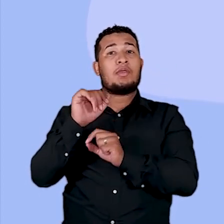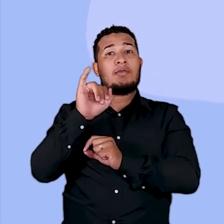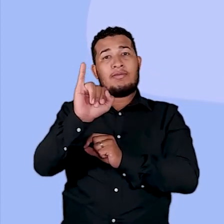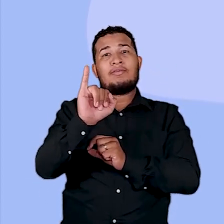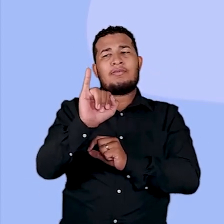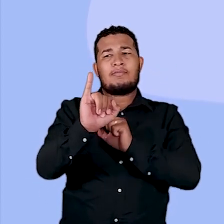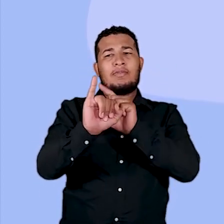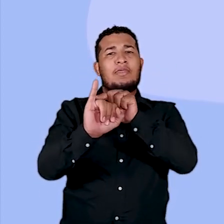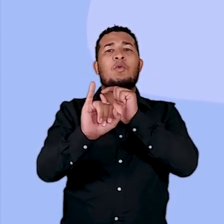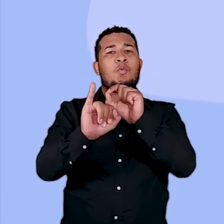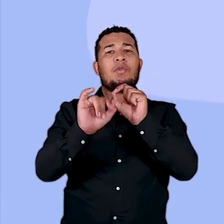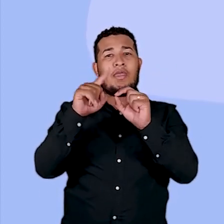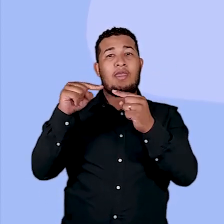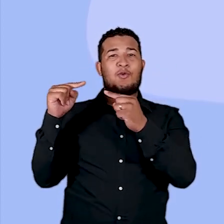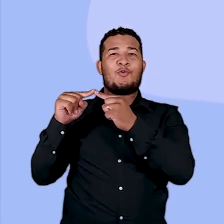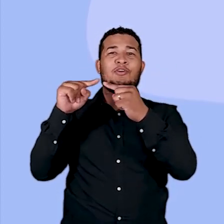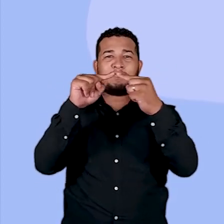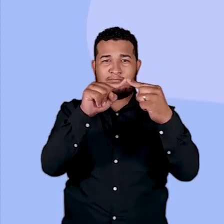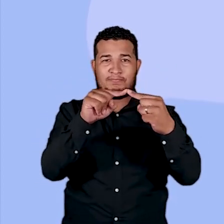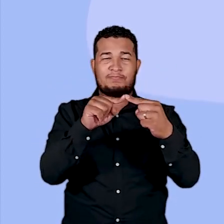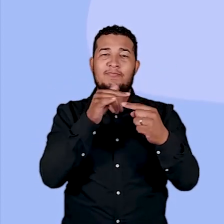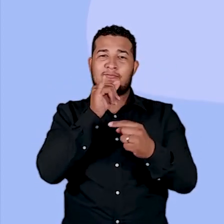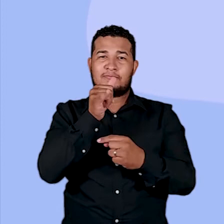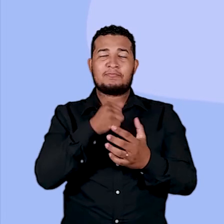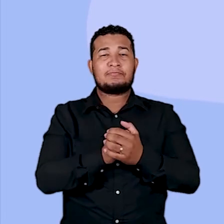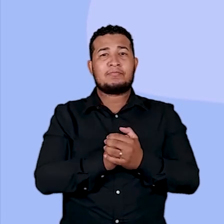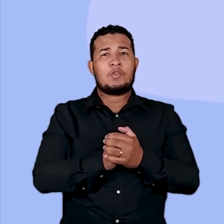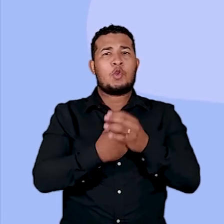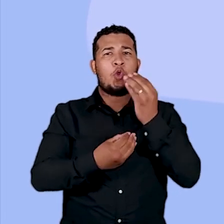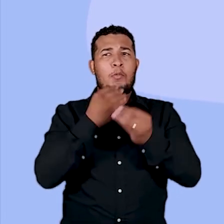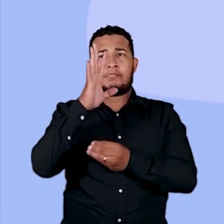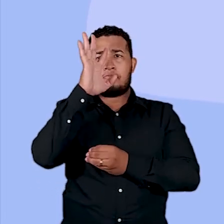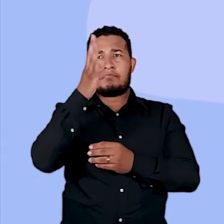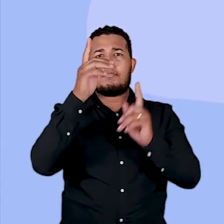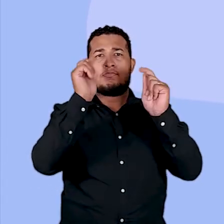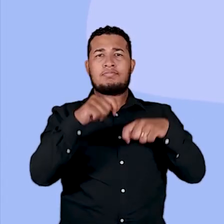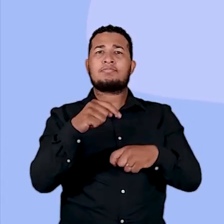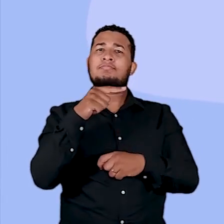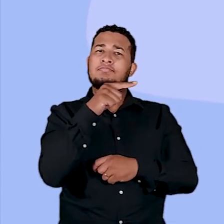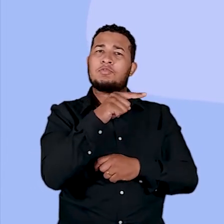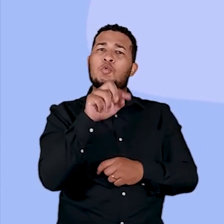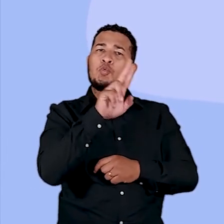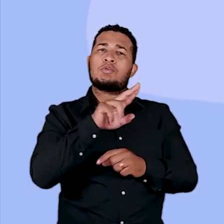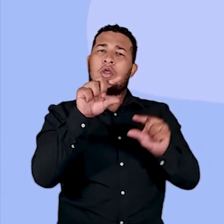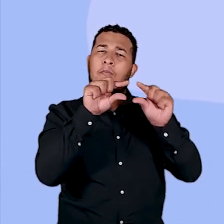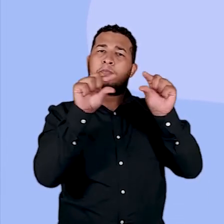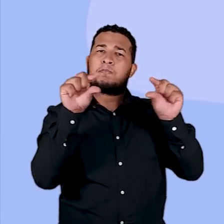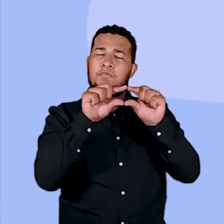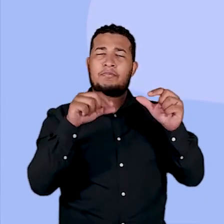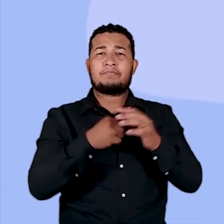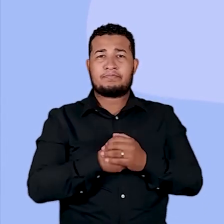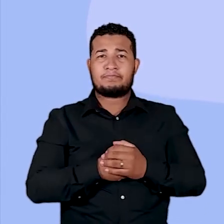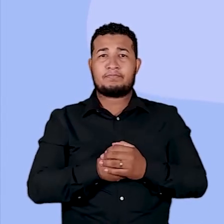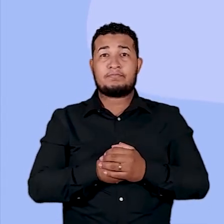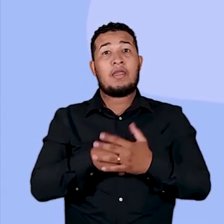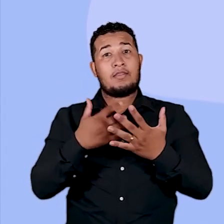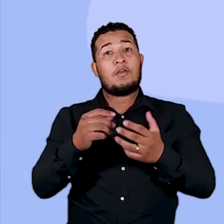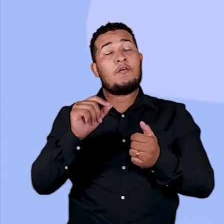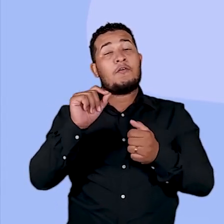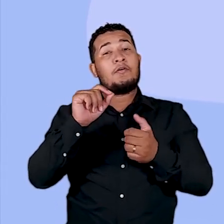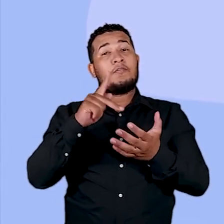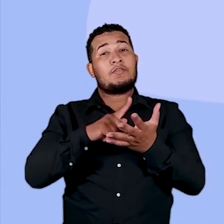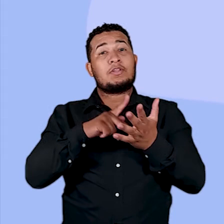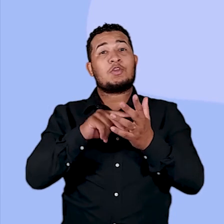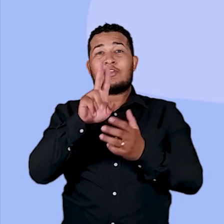proporcional ao I. Esse I é a corrente elétrica. Bom, como é que a gente faz para resolver um exercício usando proporcional?